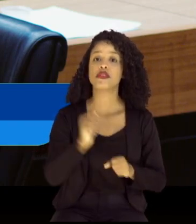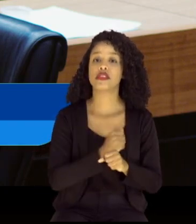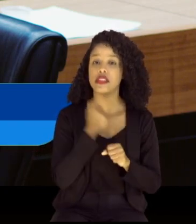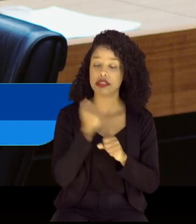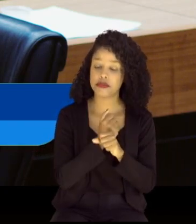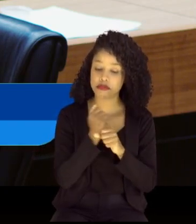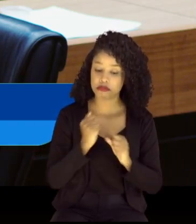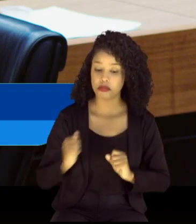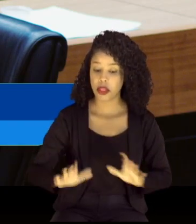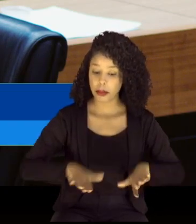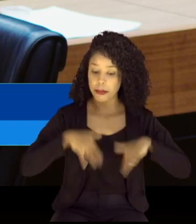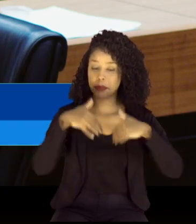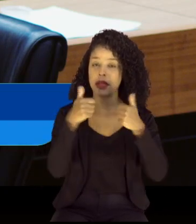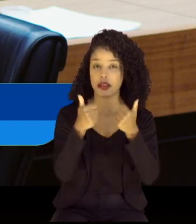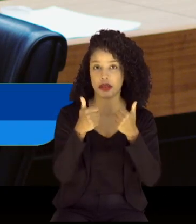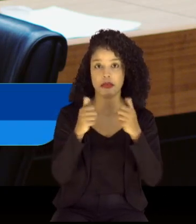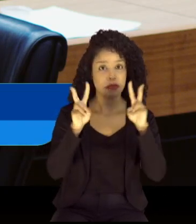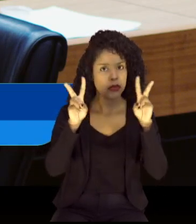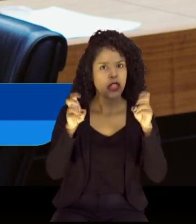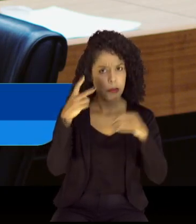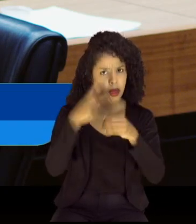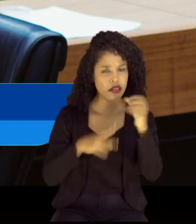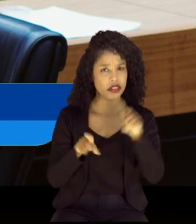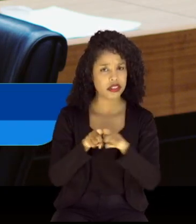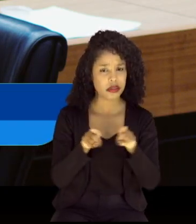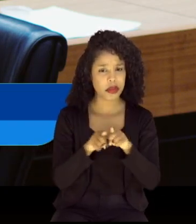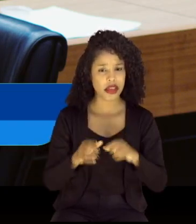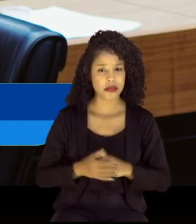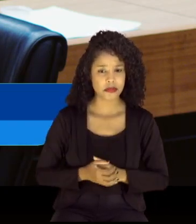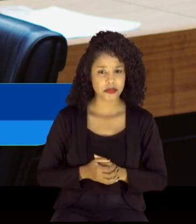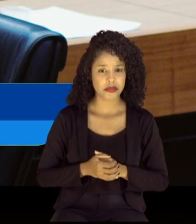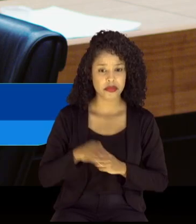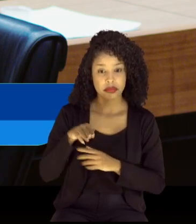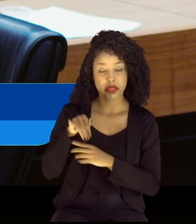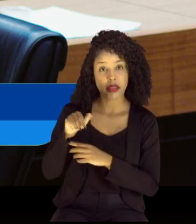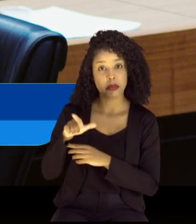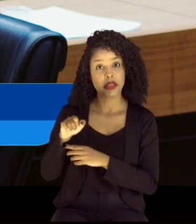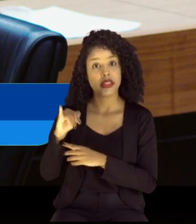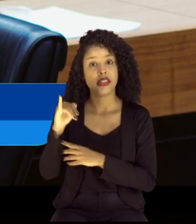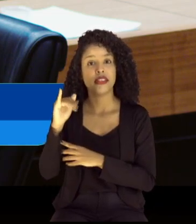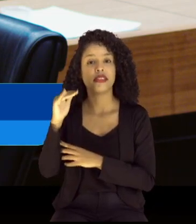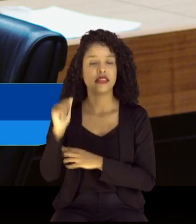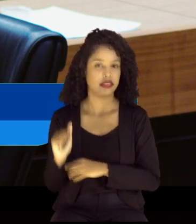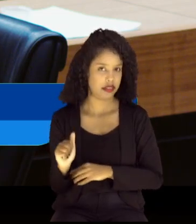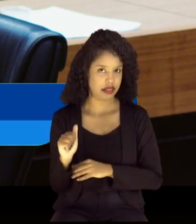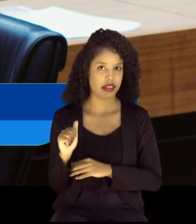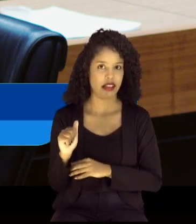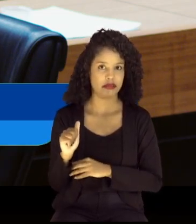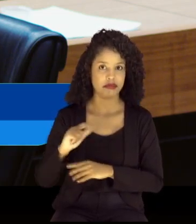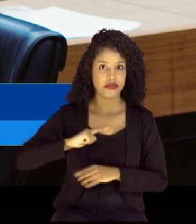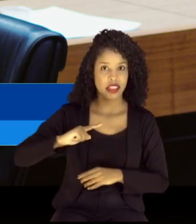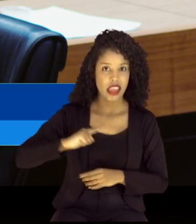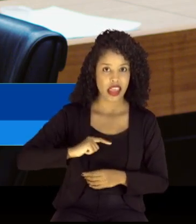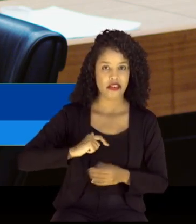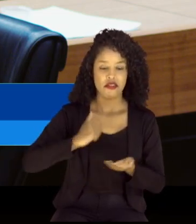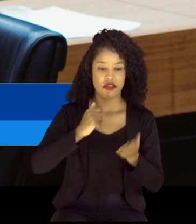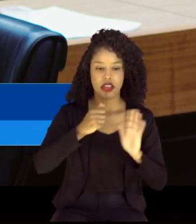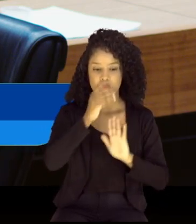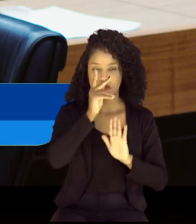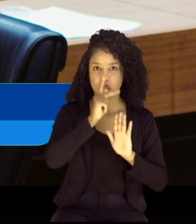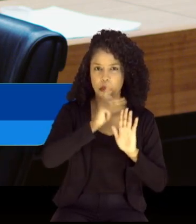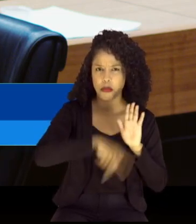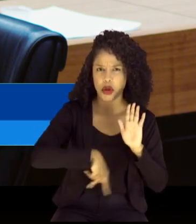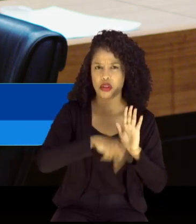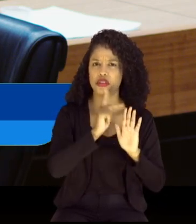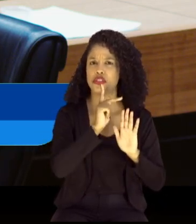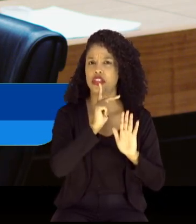inclusive no que diz respeito à violência. As milícias foram todas armadas por esses decretos sucessivos, essas decisões